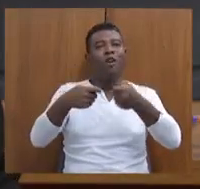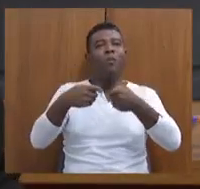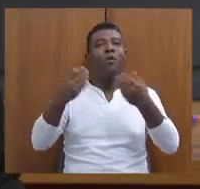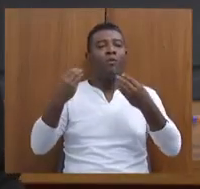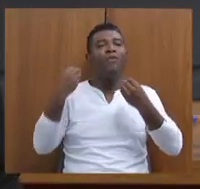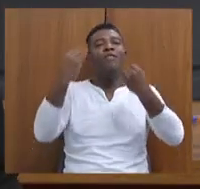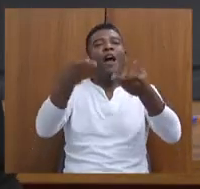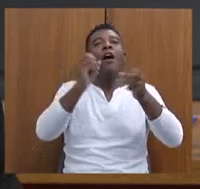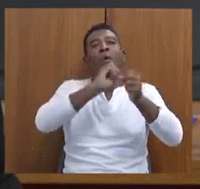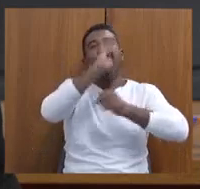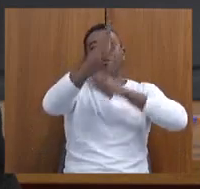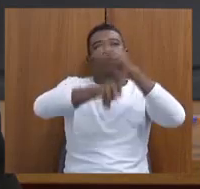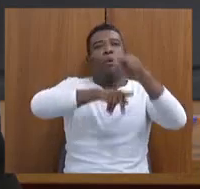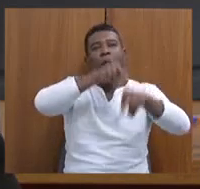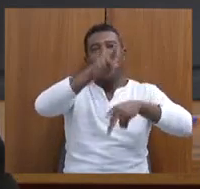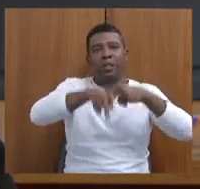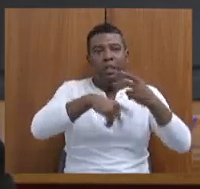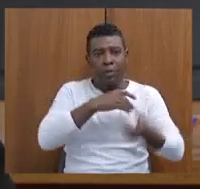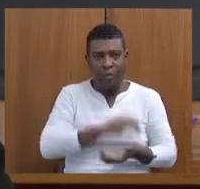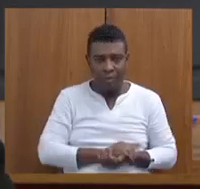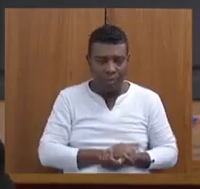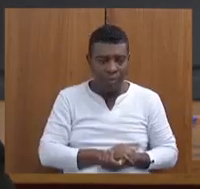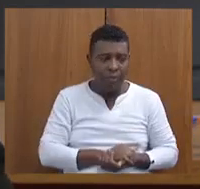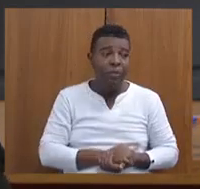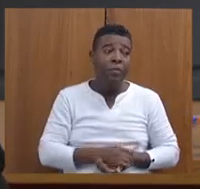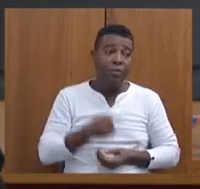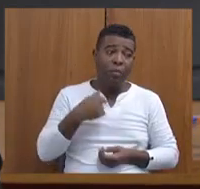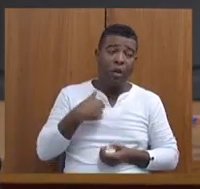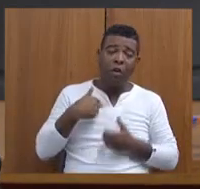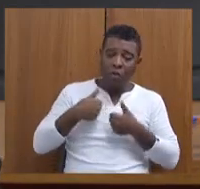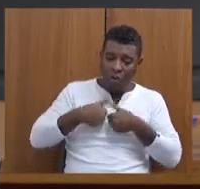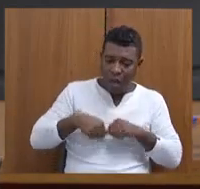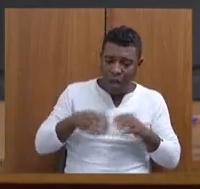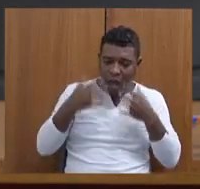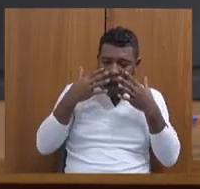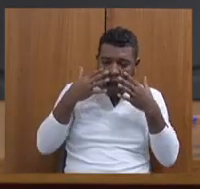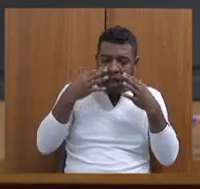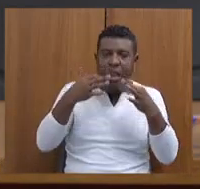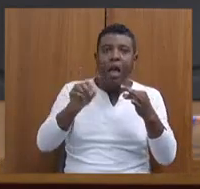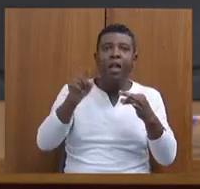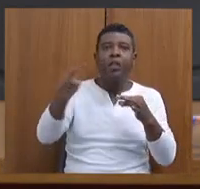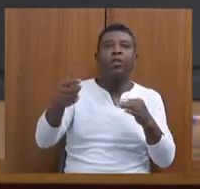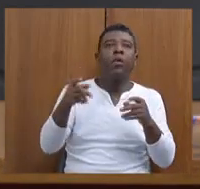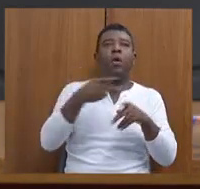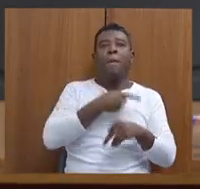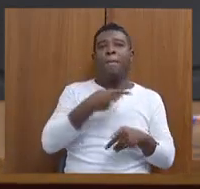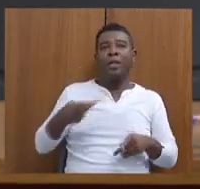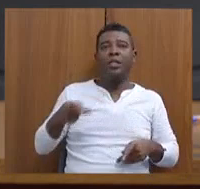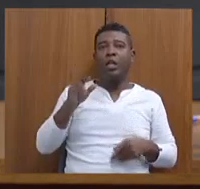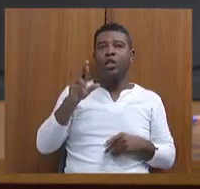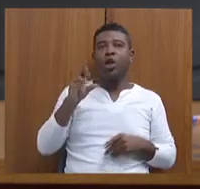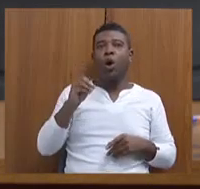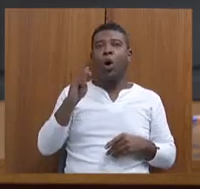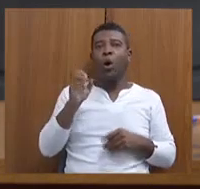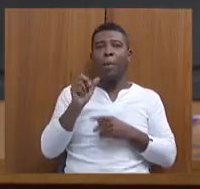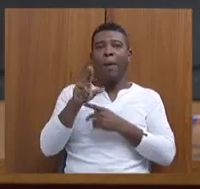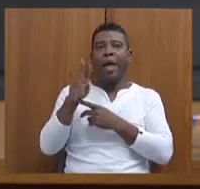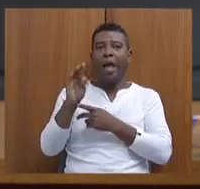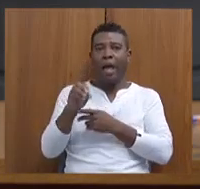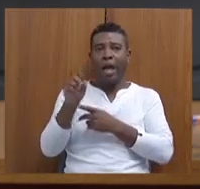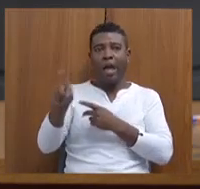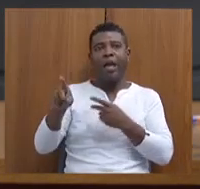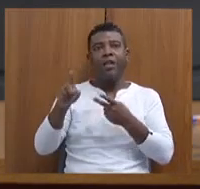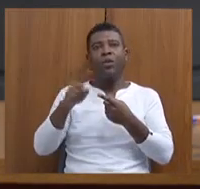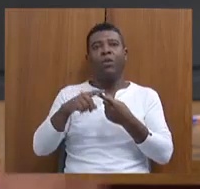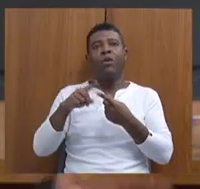eu fiquei aqui muito atento às colocações do nosso Presidente Roberto e até na sequência gostaria que